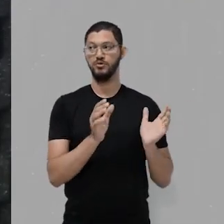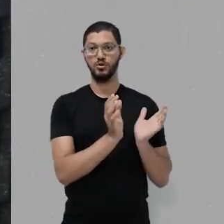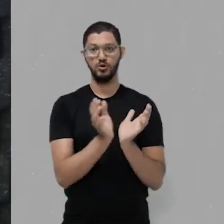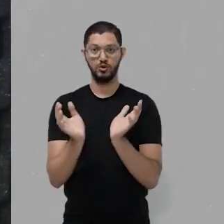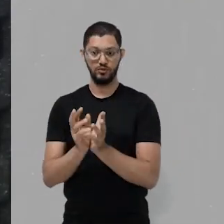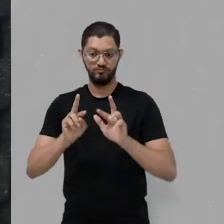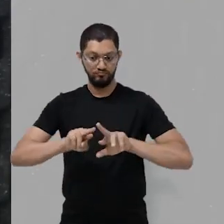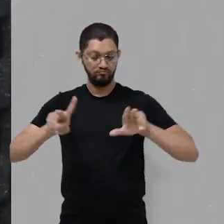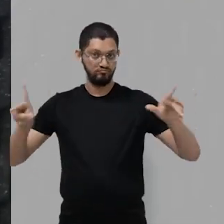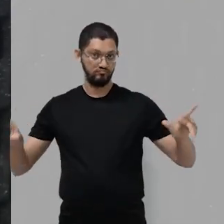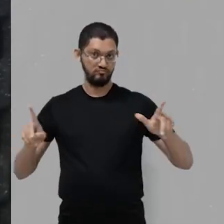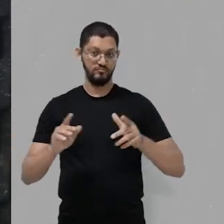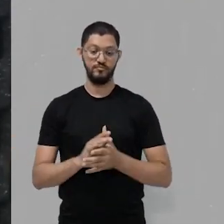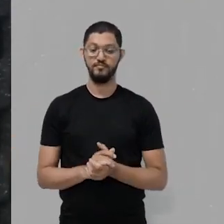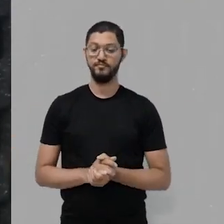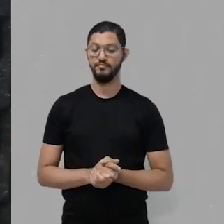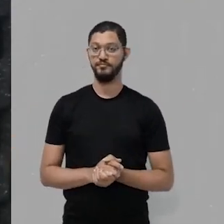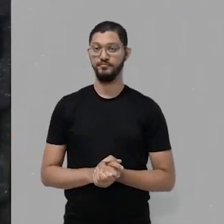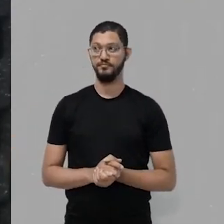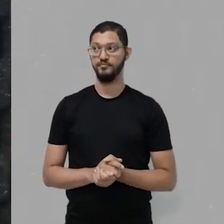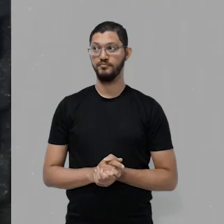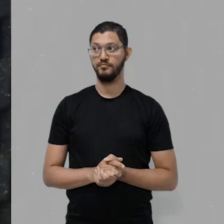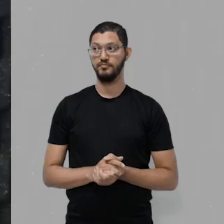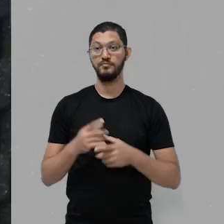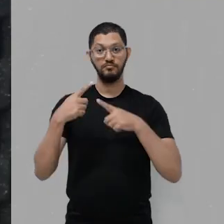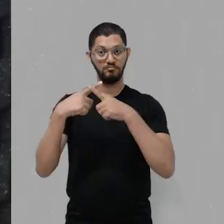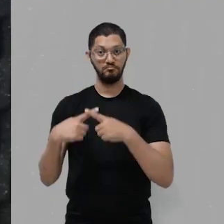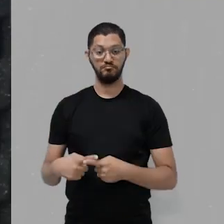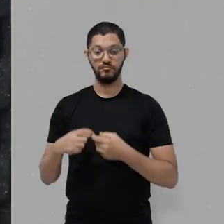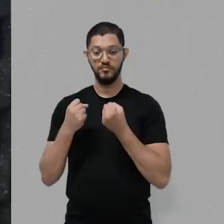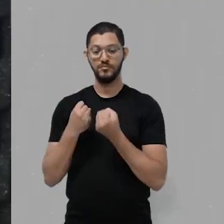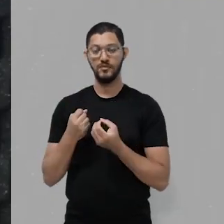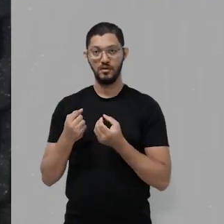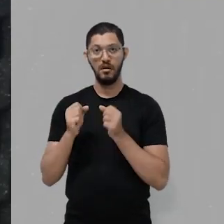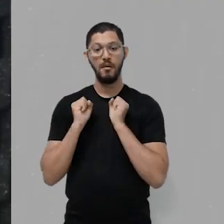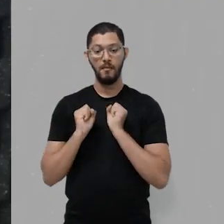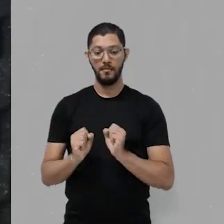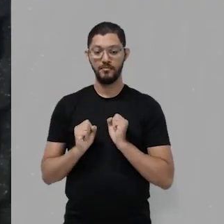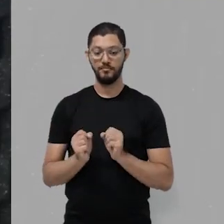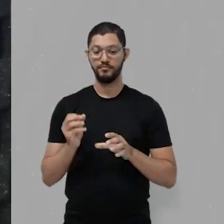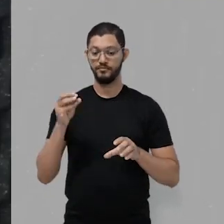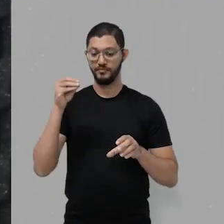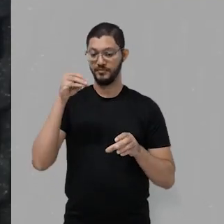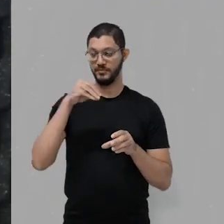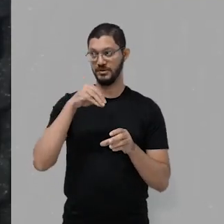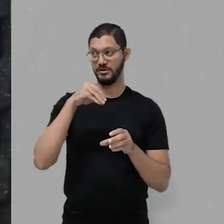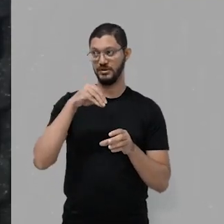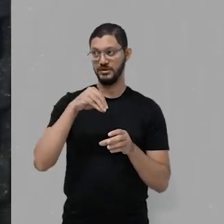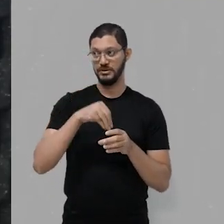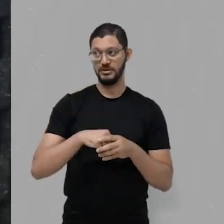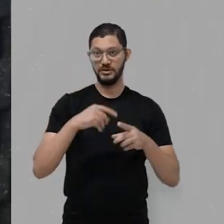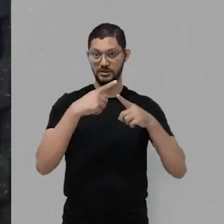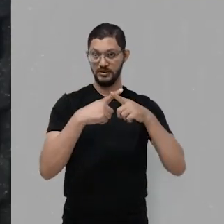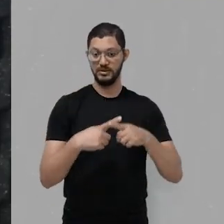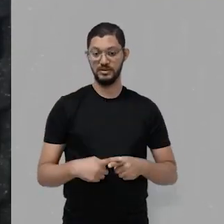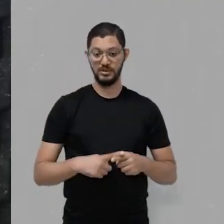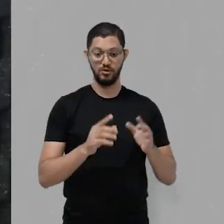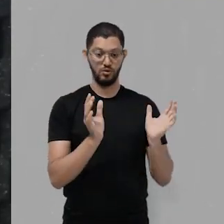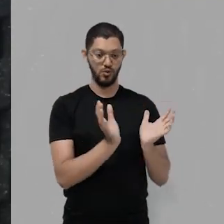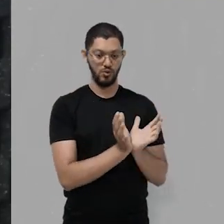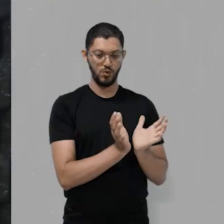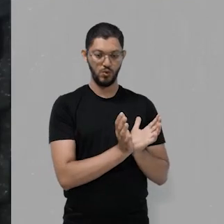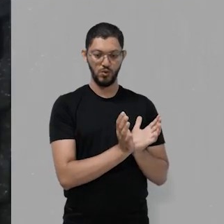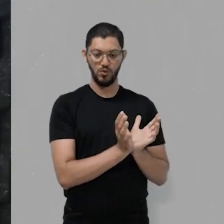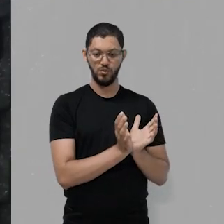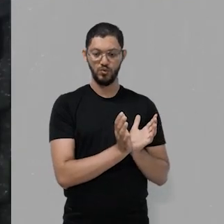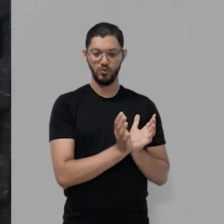de espécies diferentes. Então, a competição ela pode ser intraespecífica, que é a competição que ocorre entre